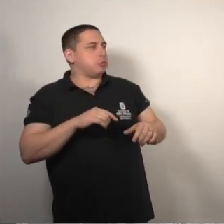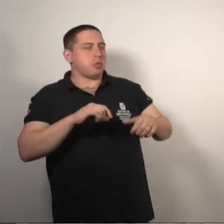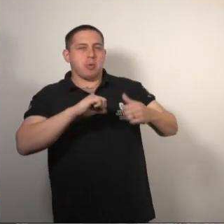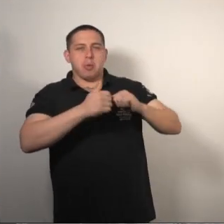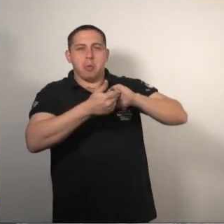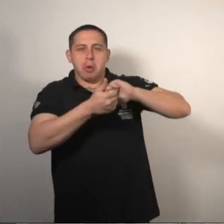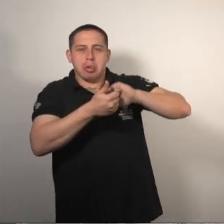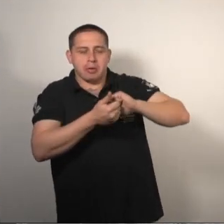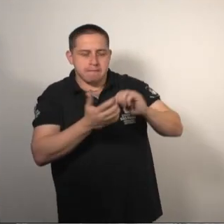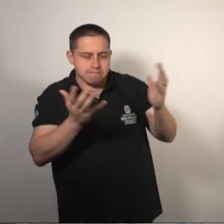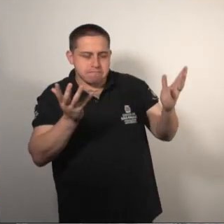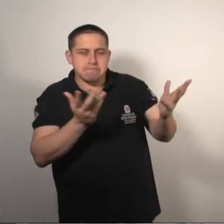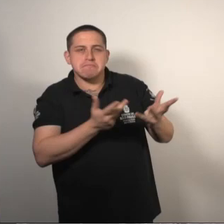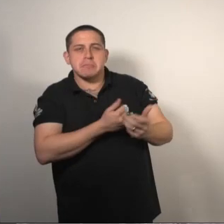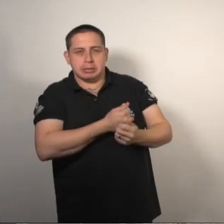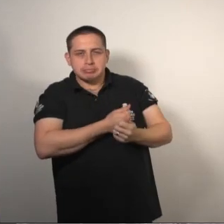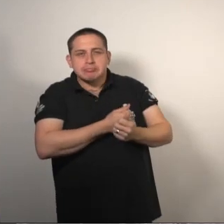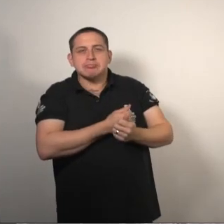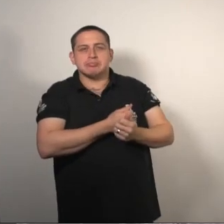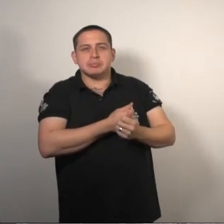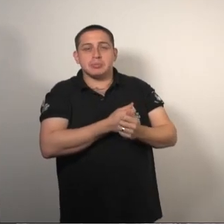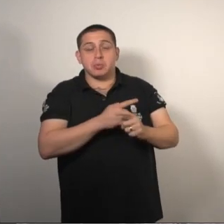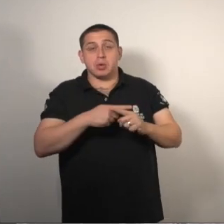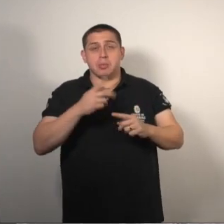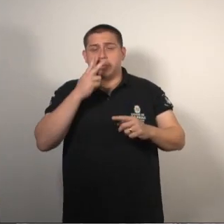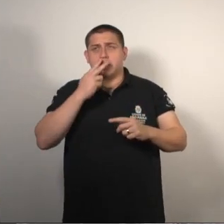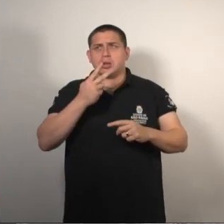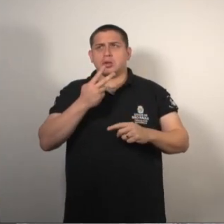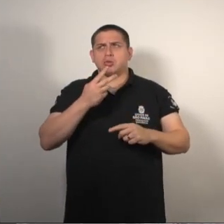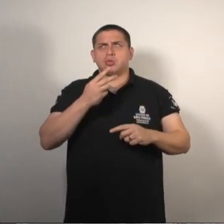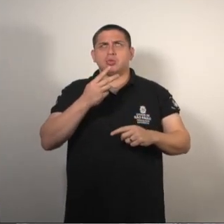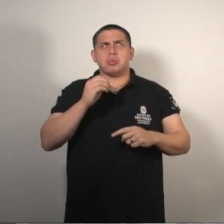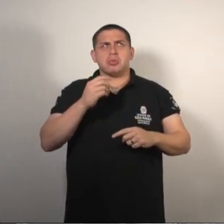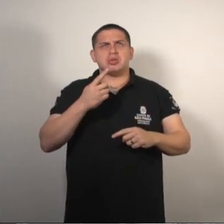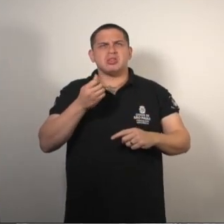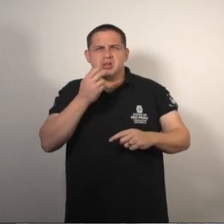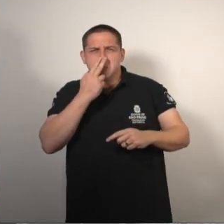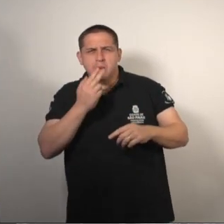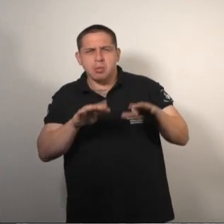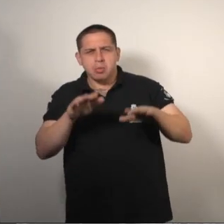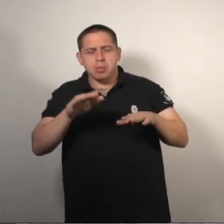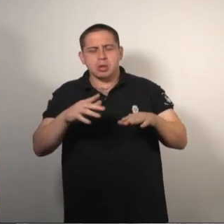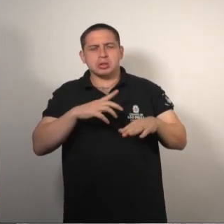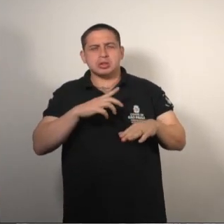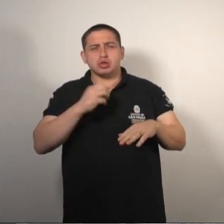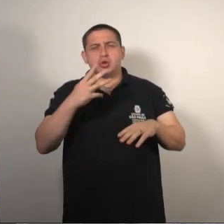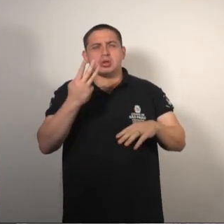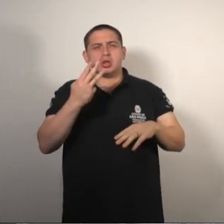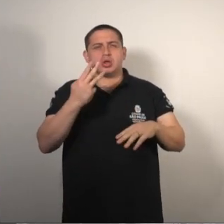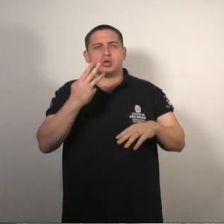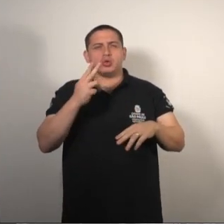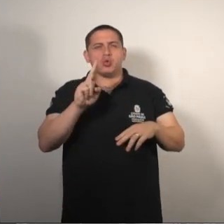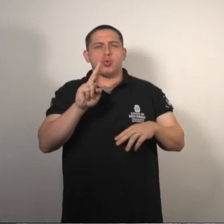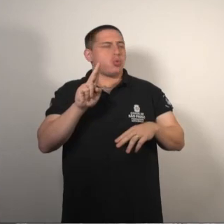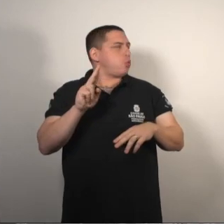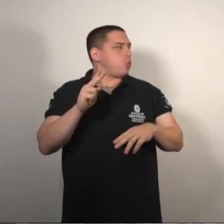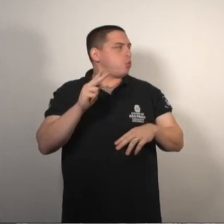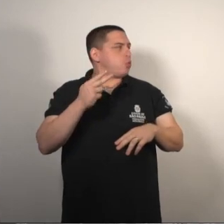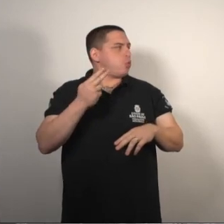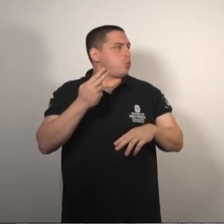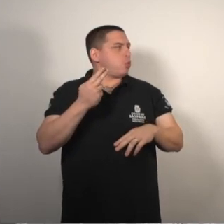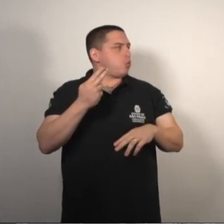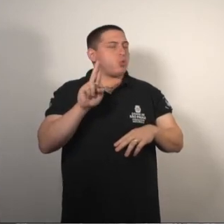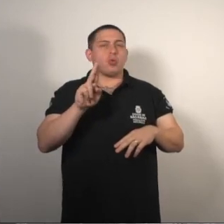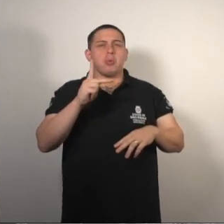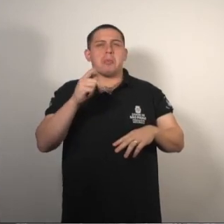pronto atendimento, até 2016 eram 3 UPAs na cidade, hoje são 23, das 20, de 17 para cá, inaugurei 9. Estou